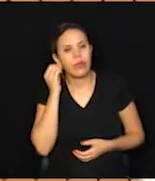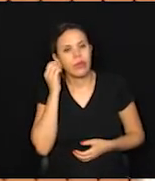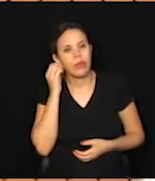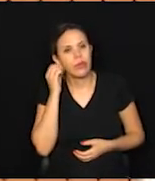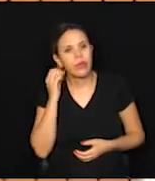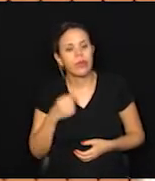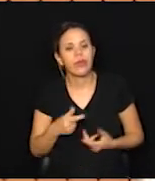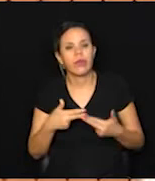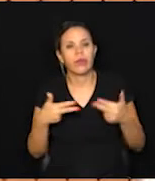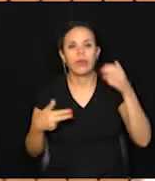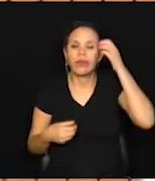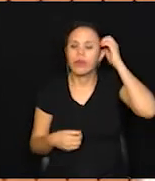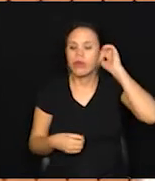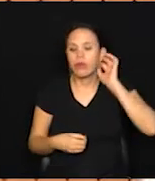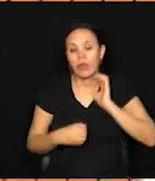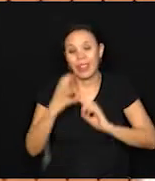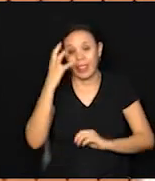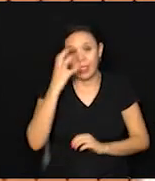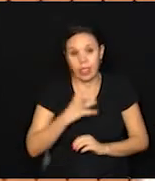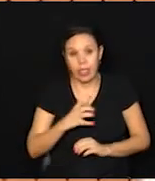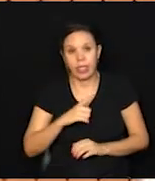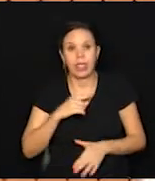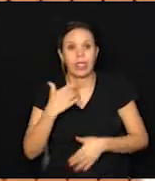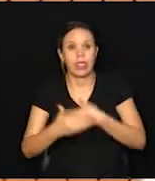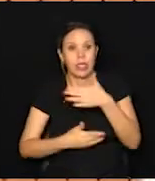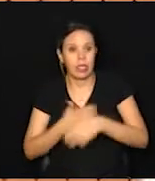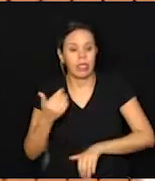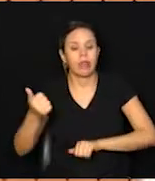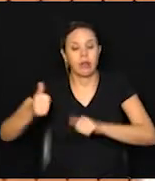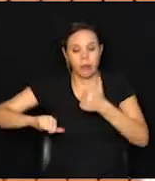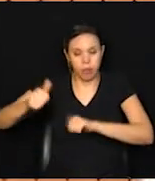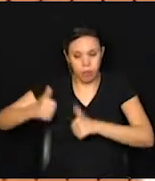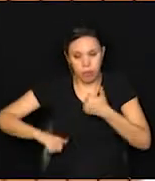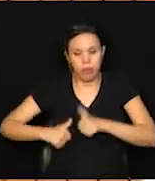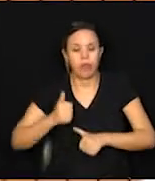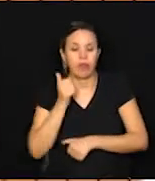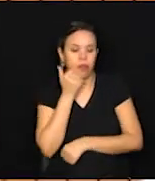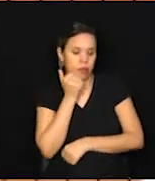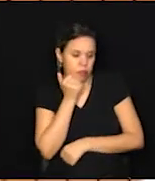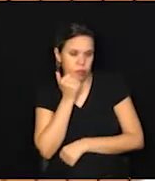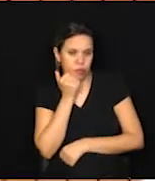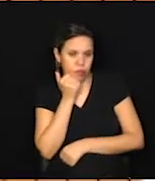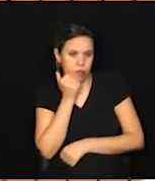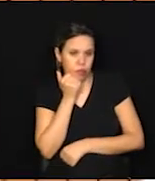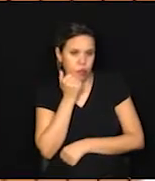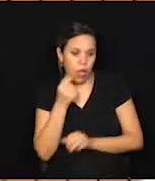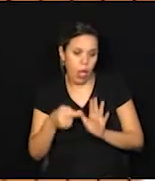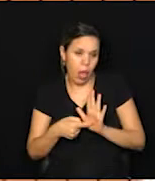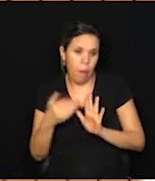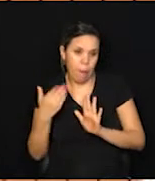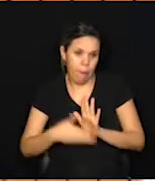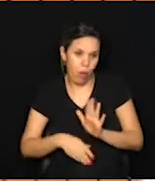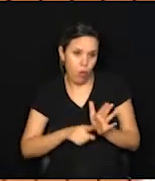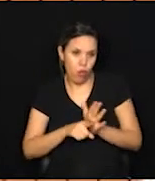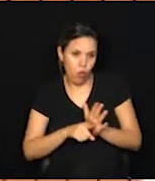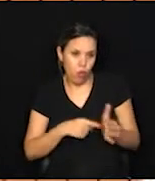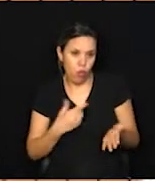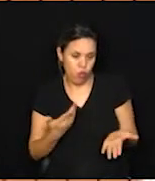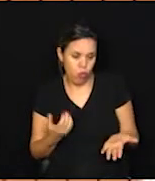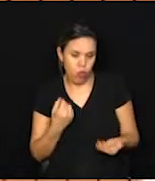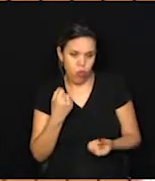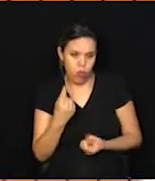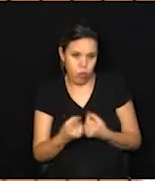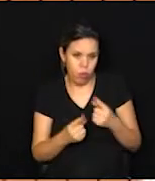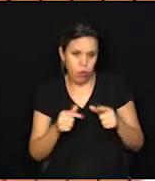as coisas, quando são sérias, elas têm que passar por um crivo da ciência. A ciência, ela preconiza isso, né? Alguns